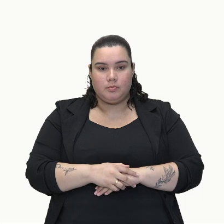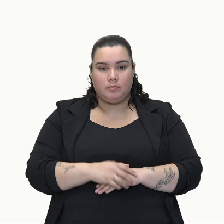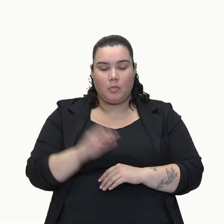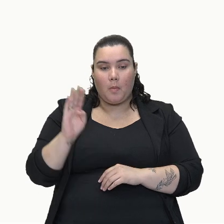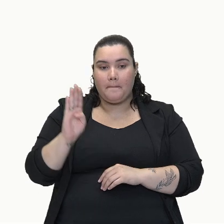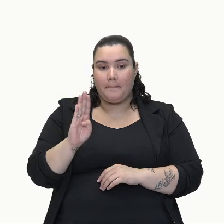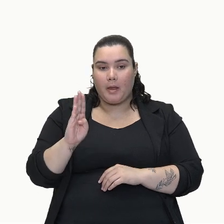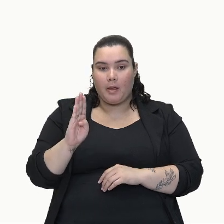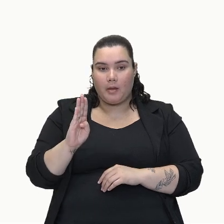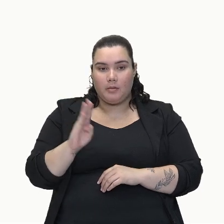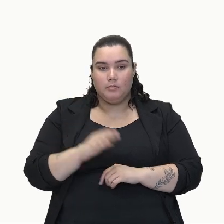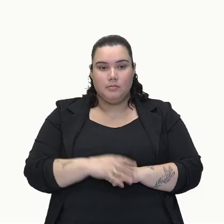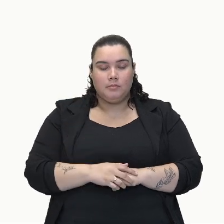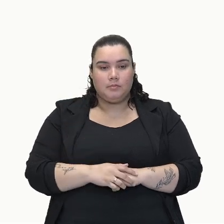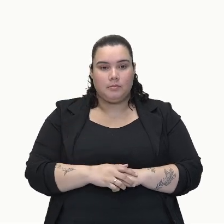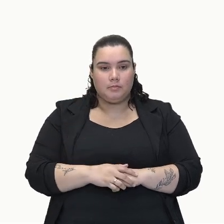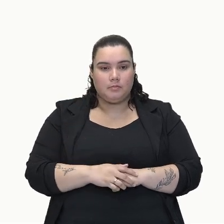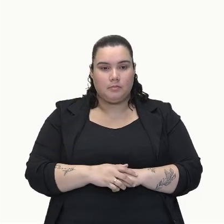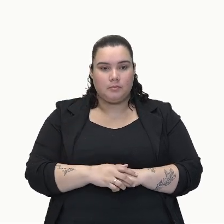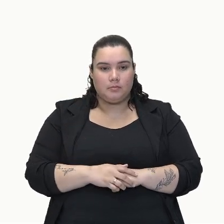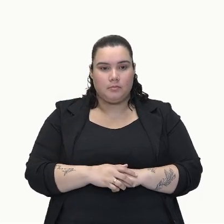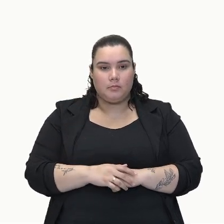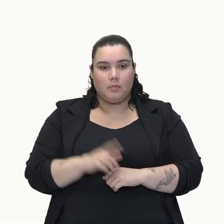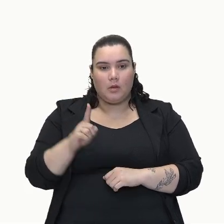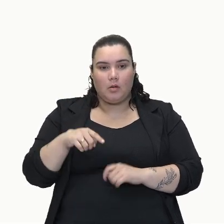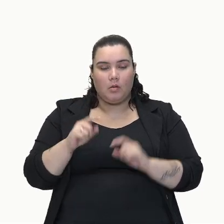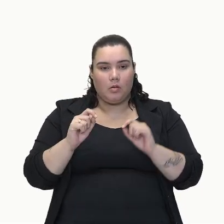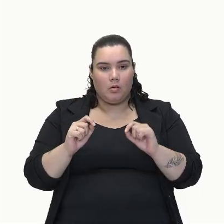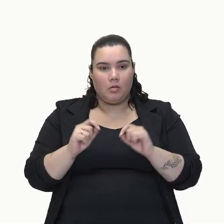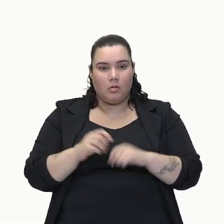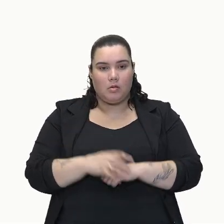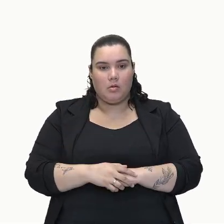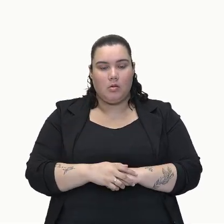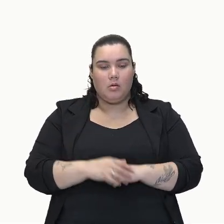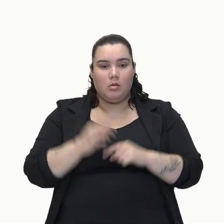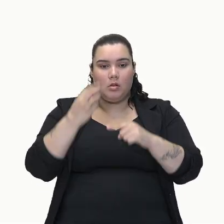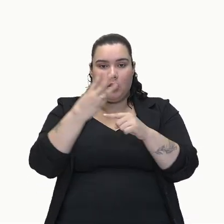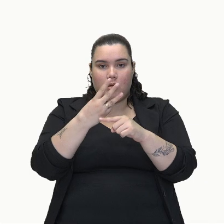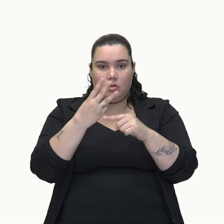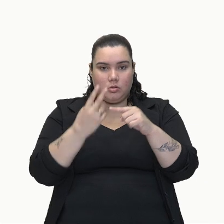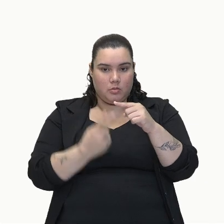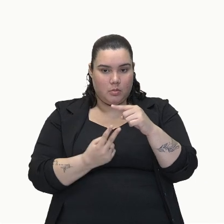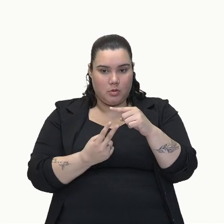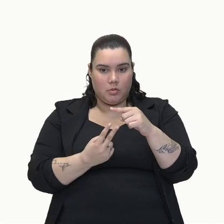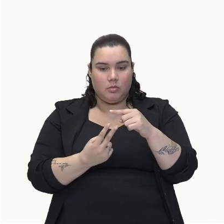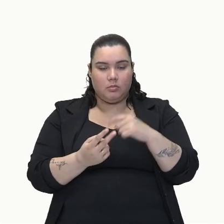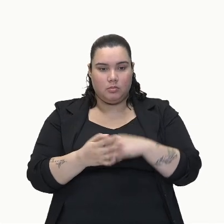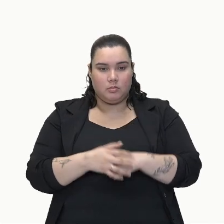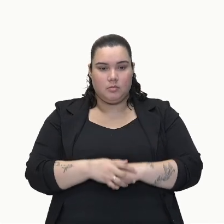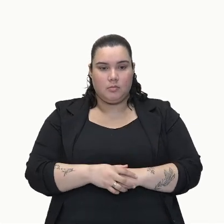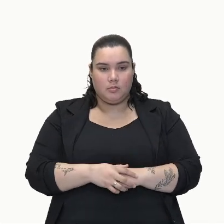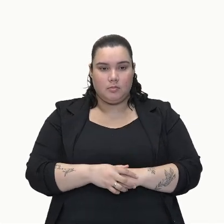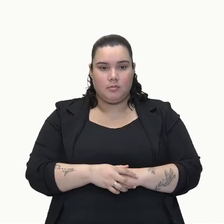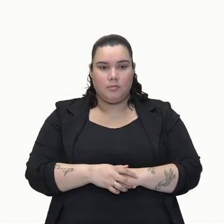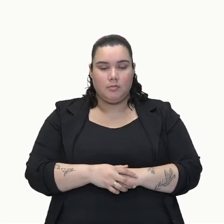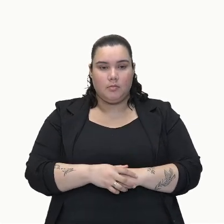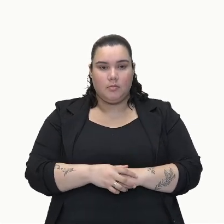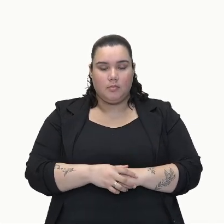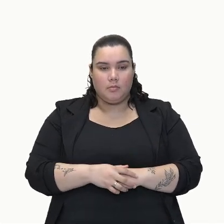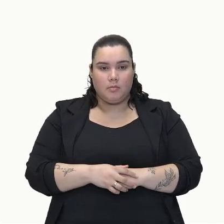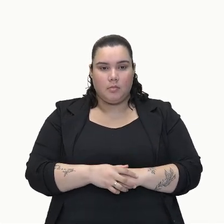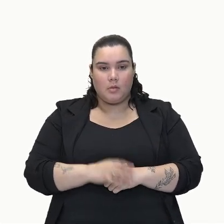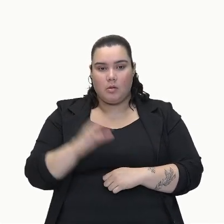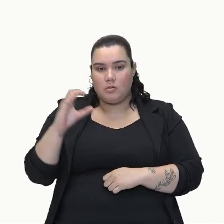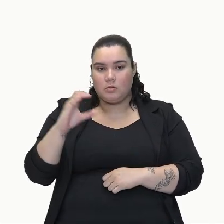b é o valor que está na frente do x. Ele é o 3 sobre 2. Agora, temos uma fração. E